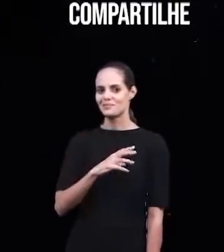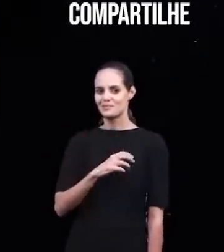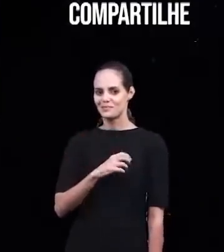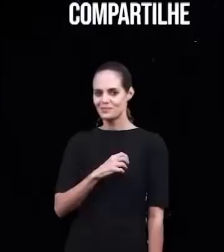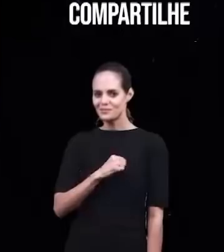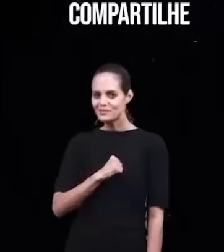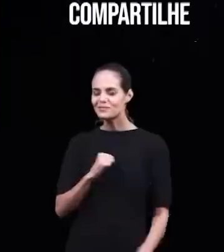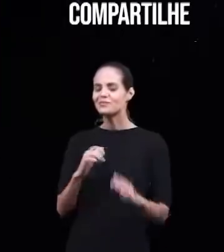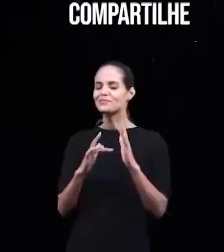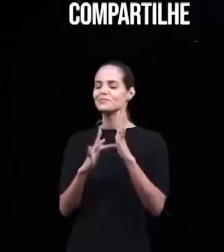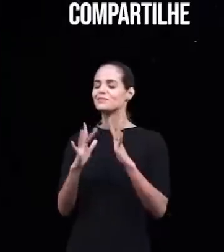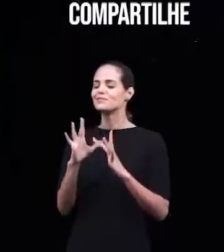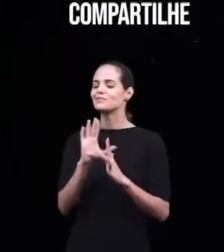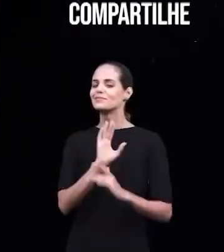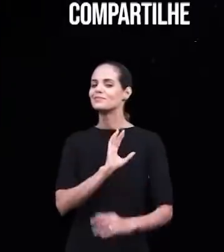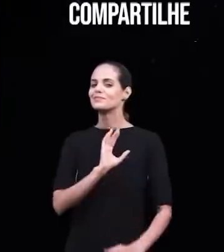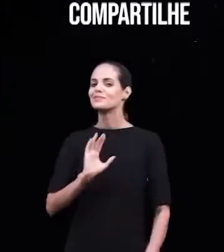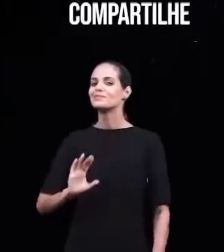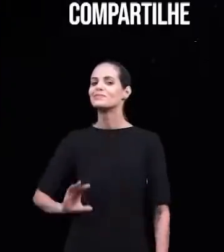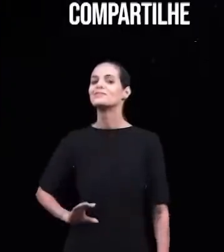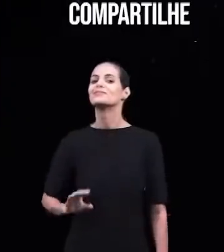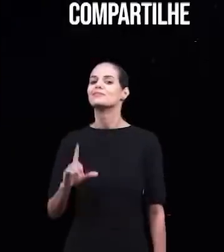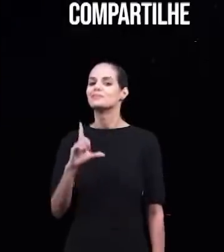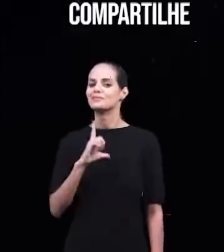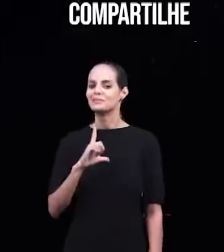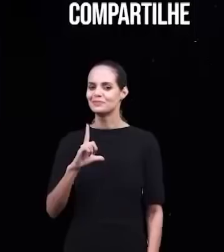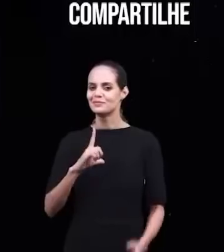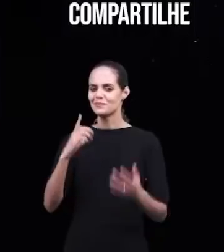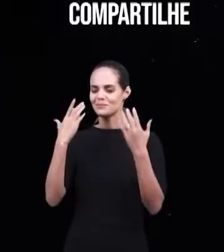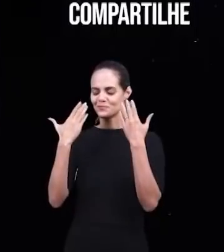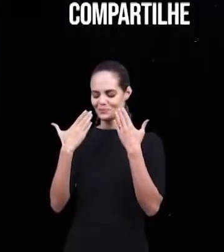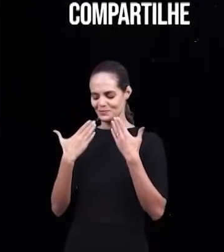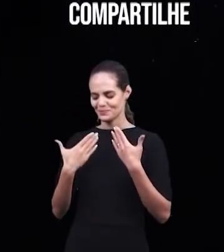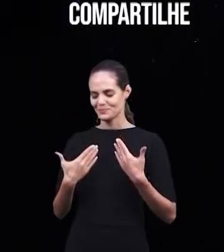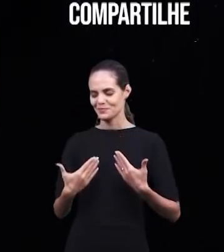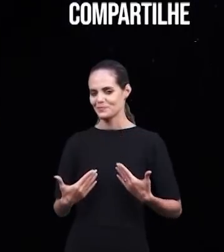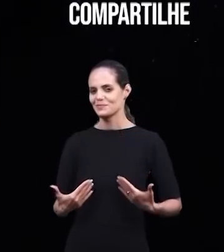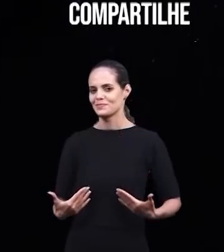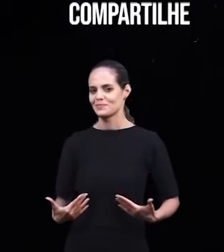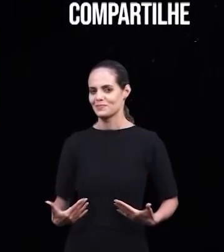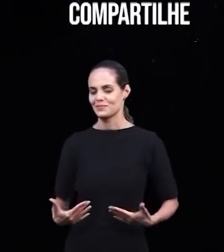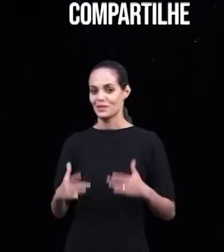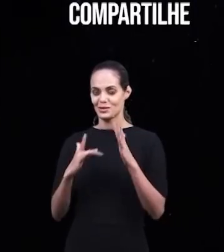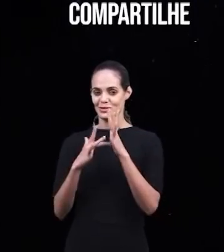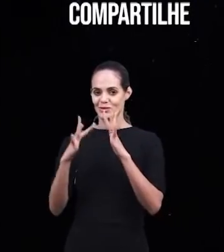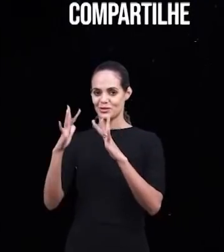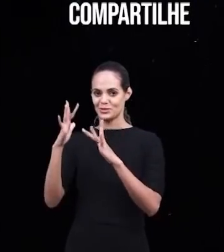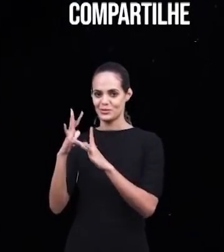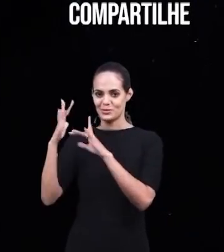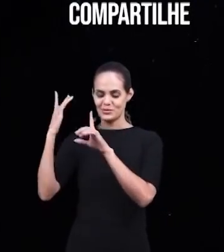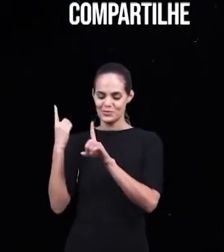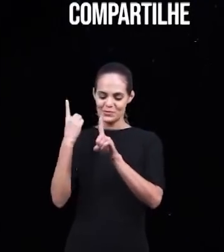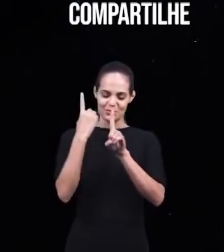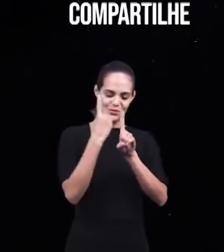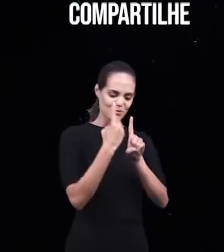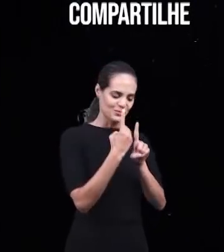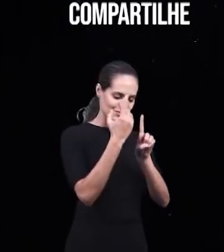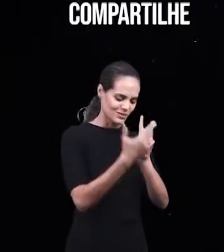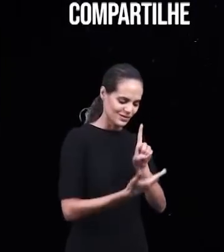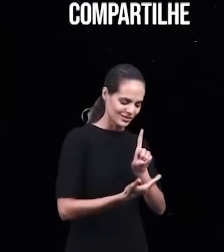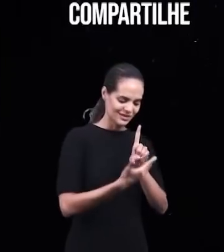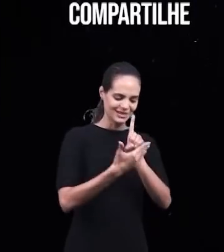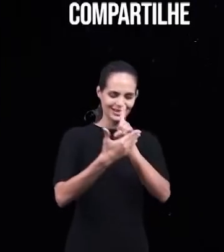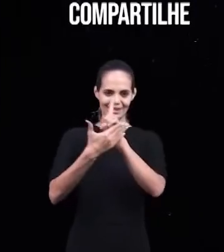que Cristo tem por mim. Jesus achou-me,